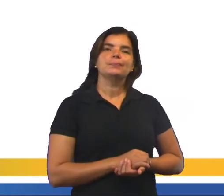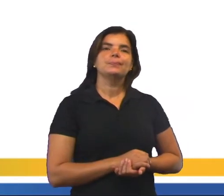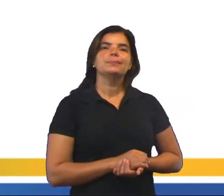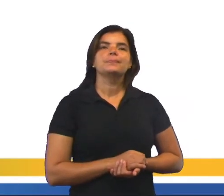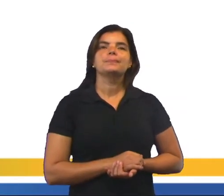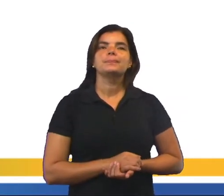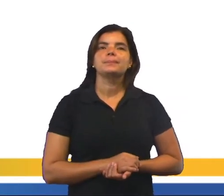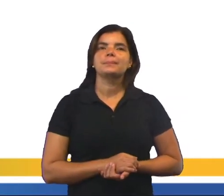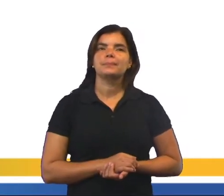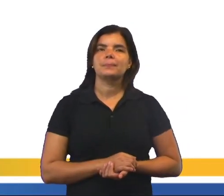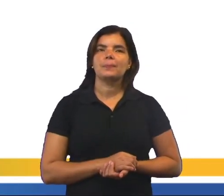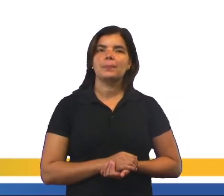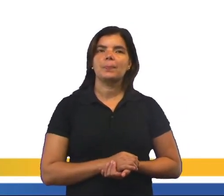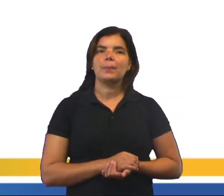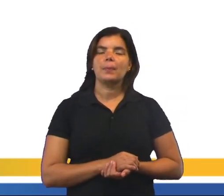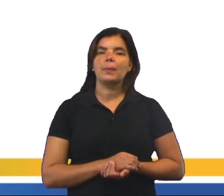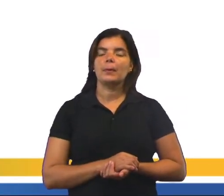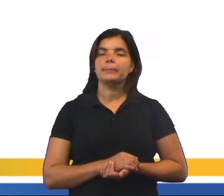não é isso?